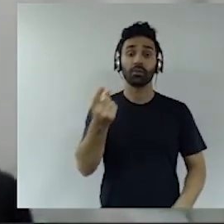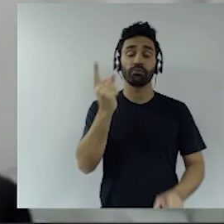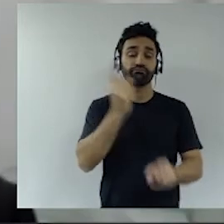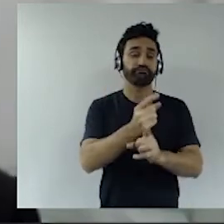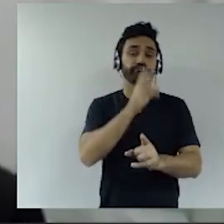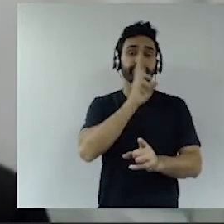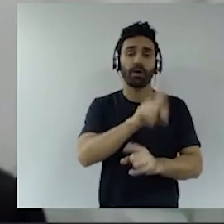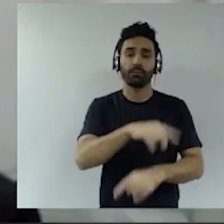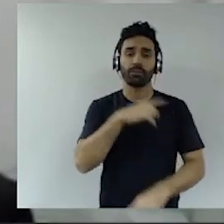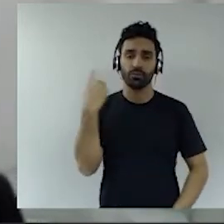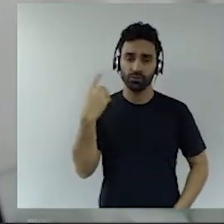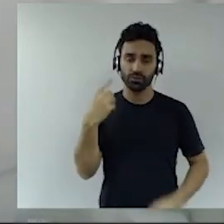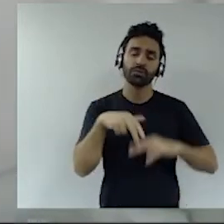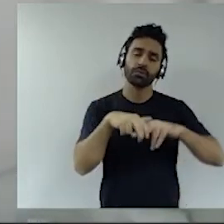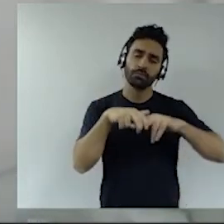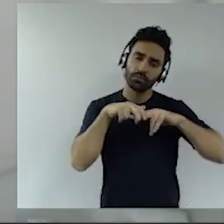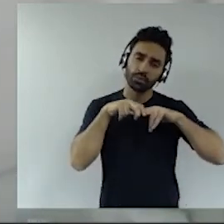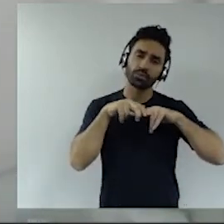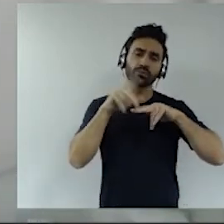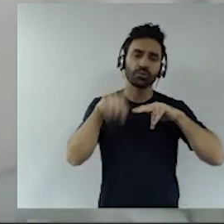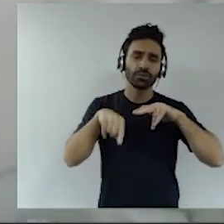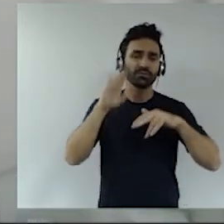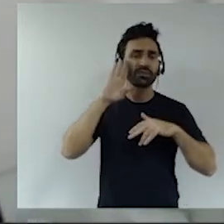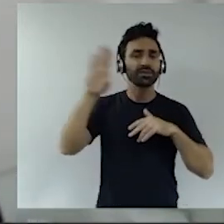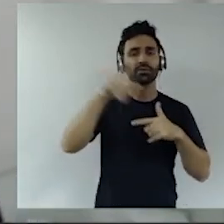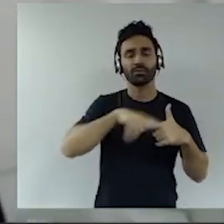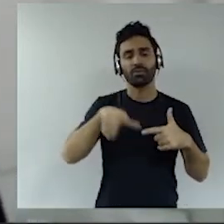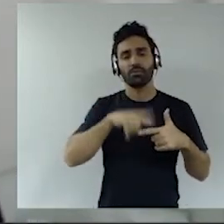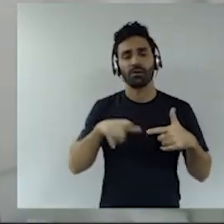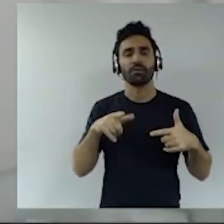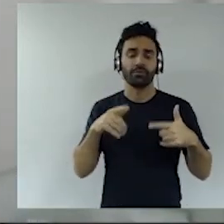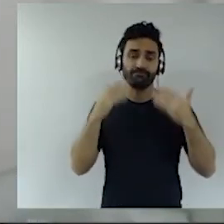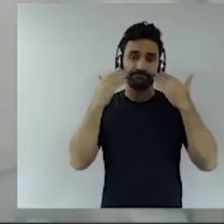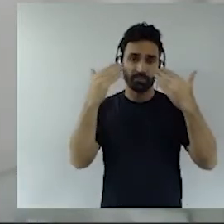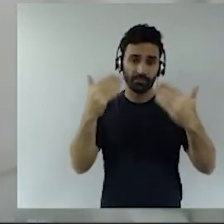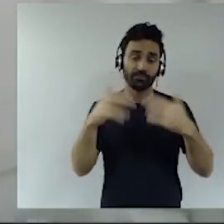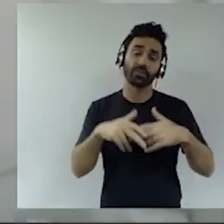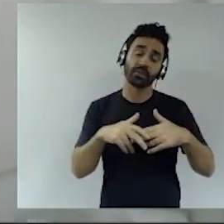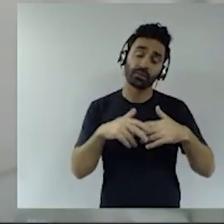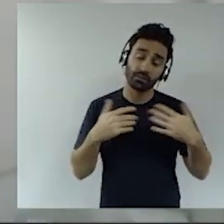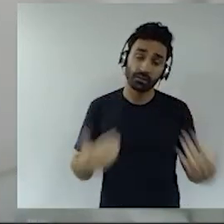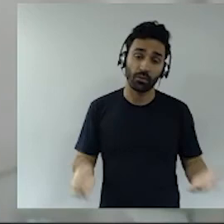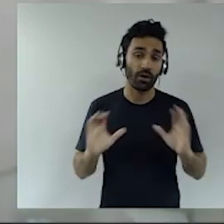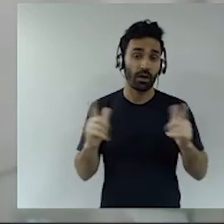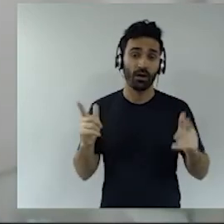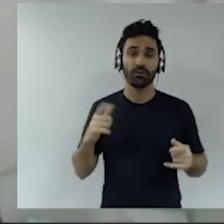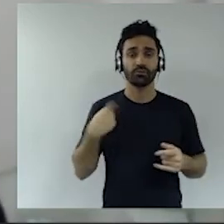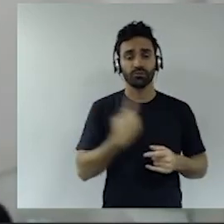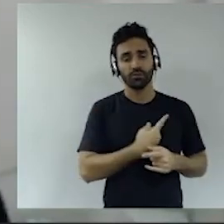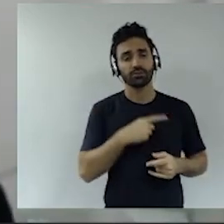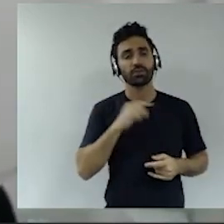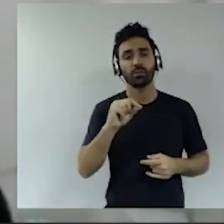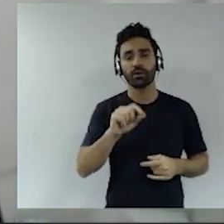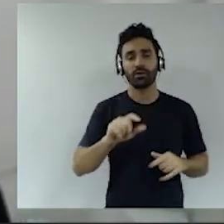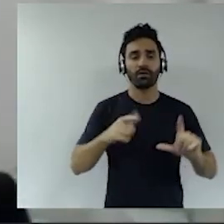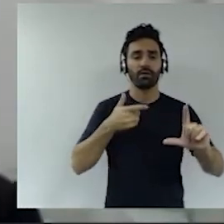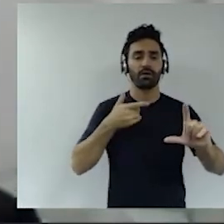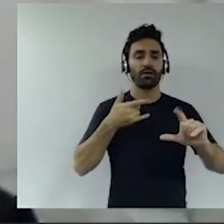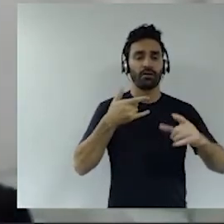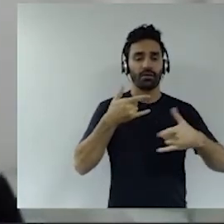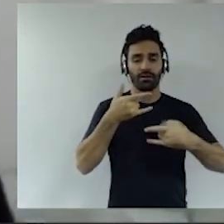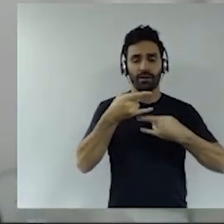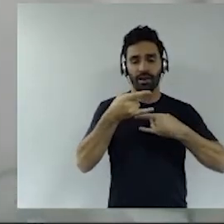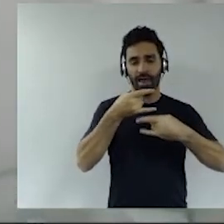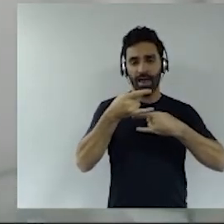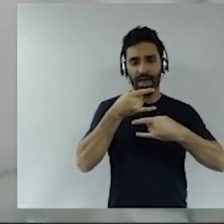o primeiro problema que nos apresenta. E, evidentemente, que aqui teríamos uma live específica